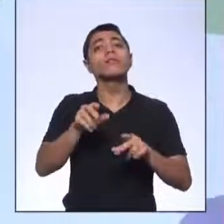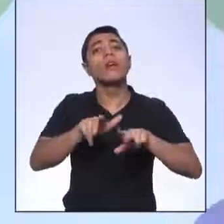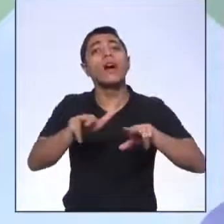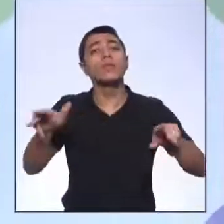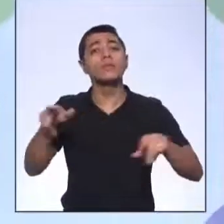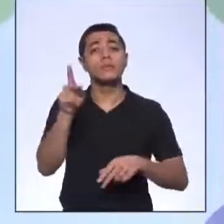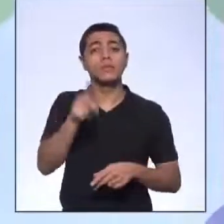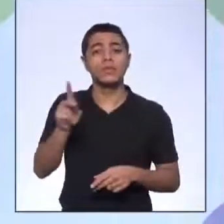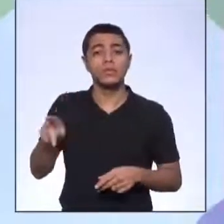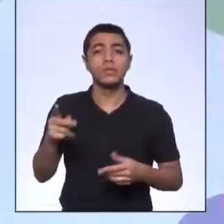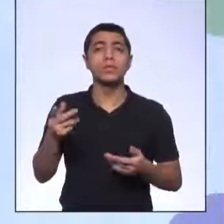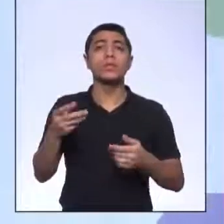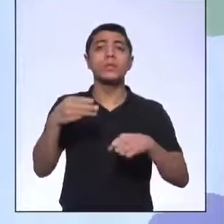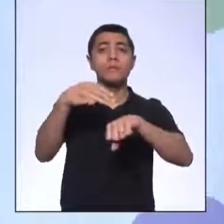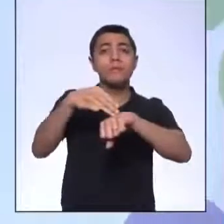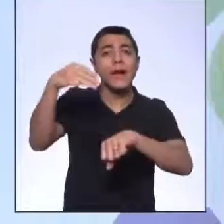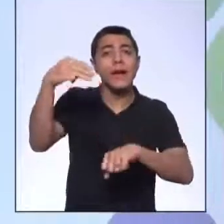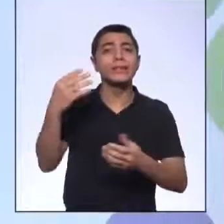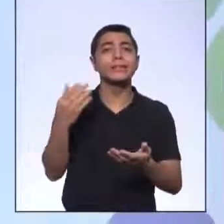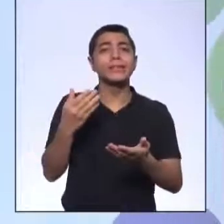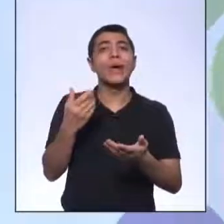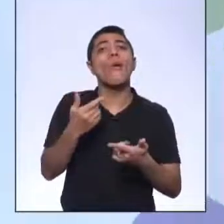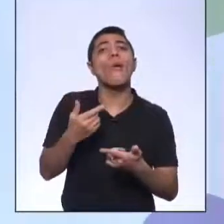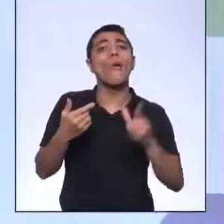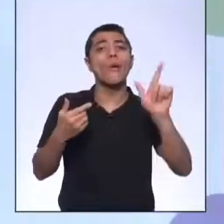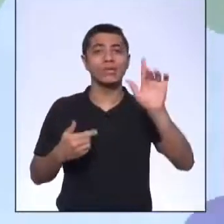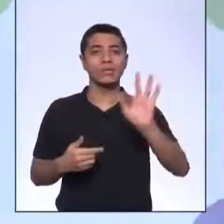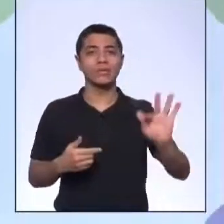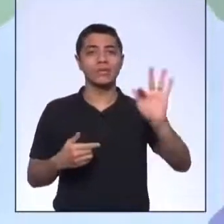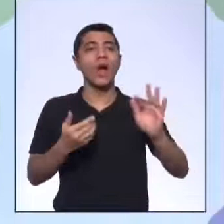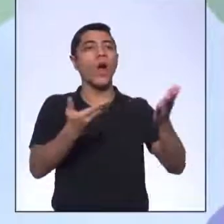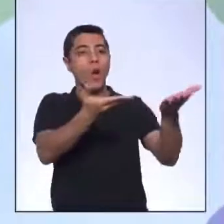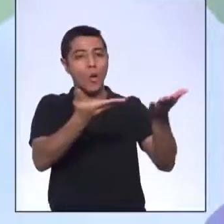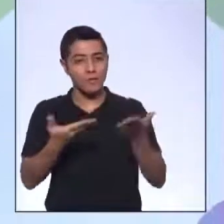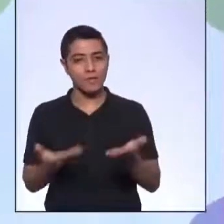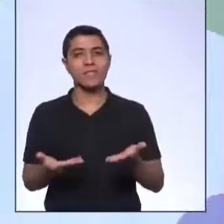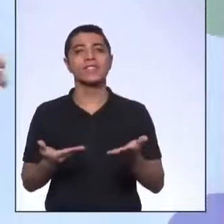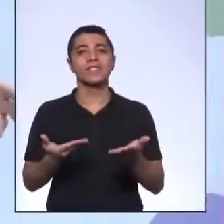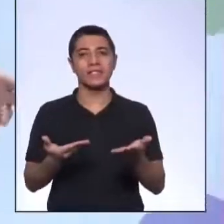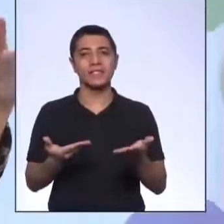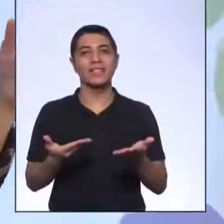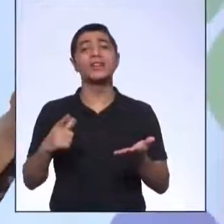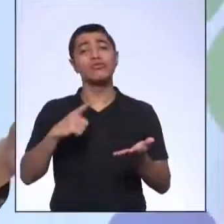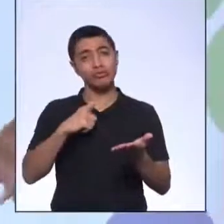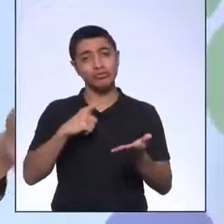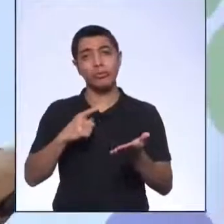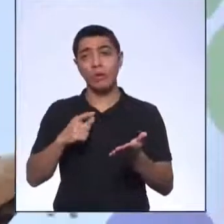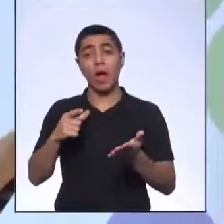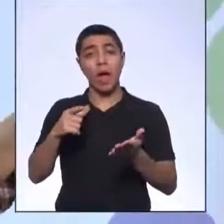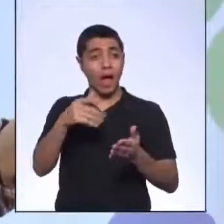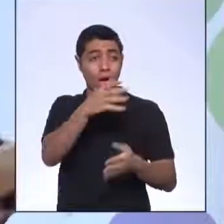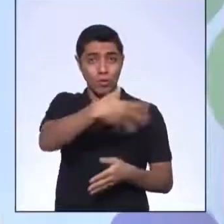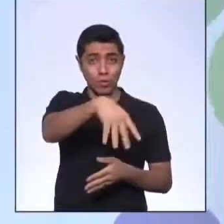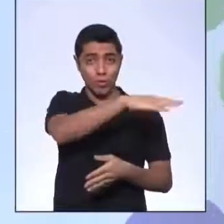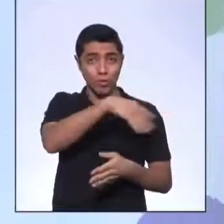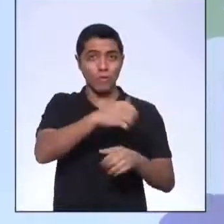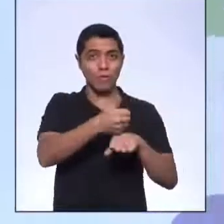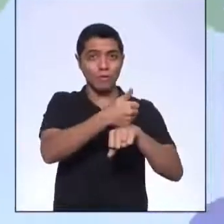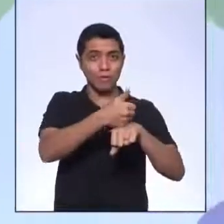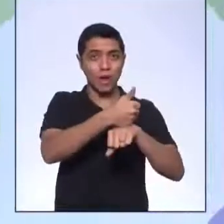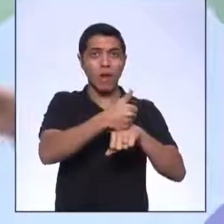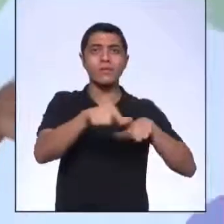para tomar Paty e aí você tem essa interação justamente tá entre profissionais que já estão na área muitos anos